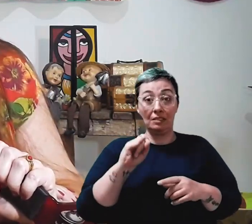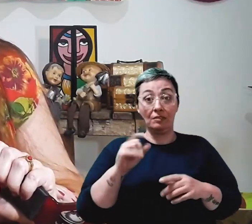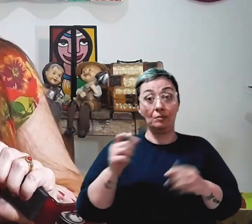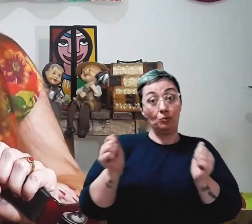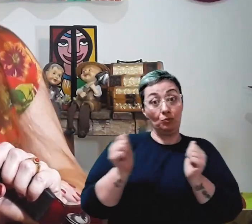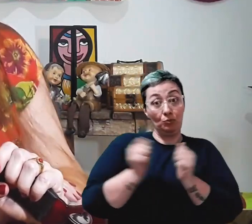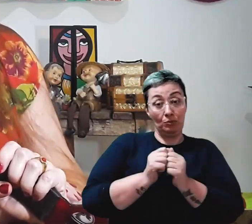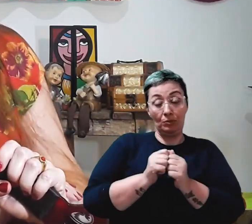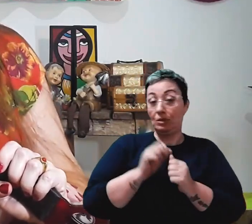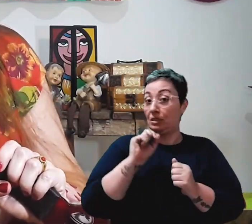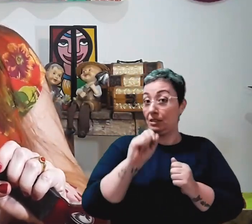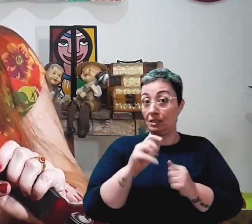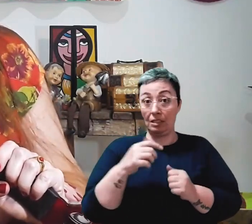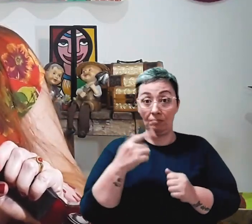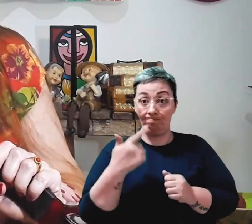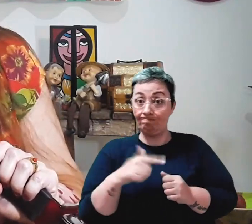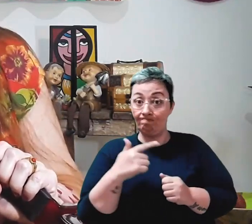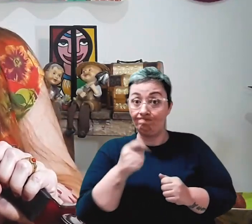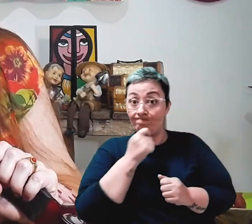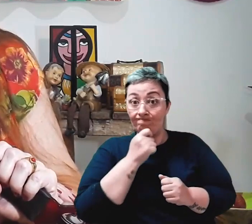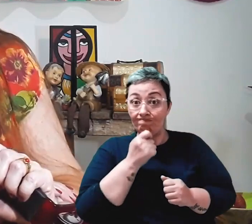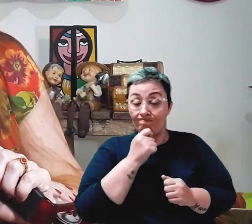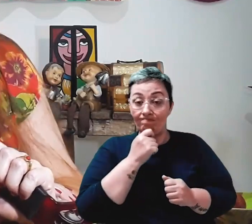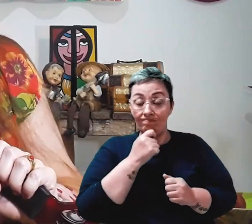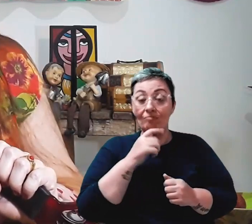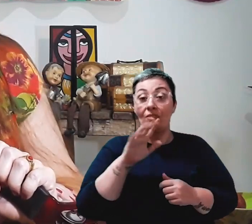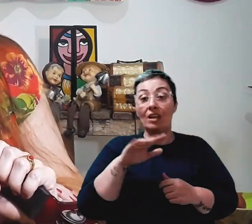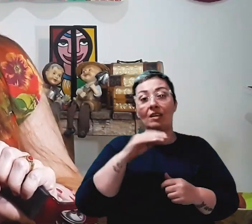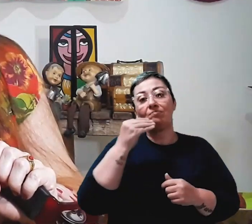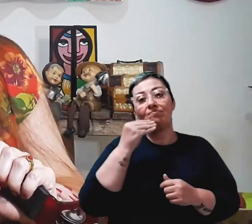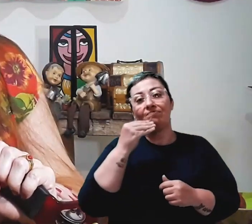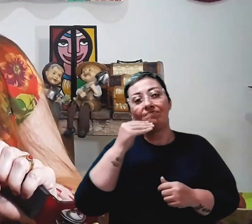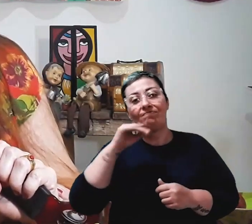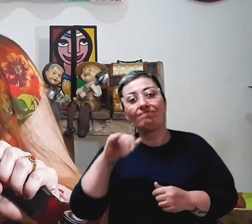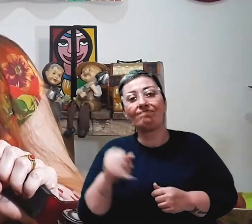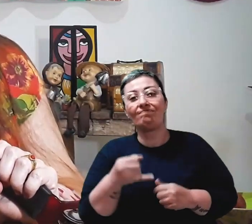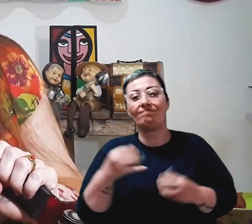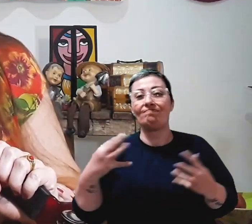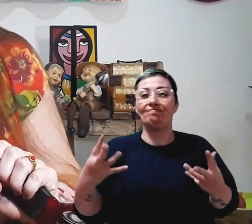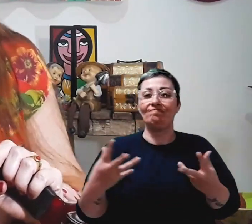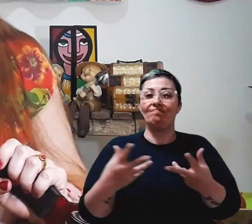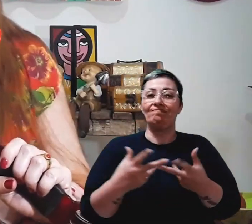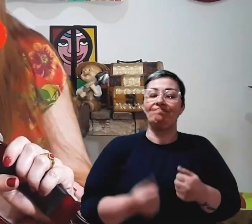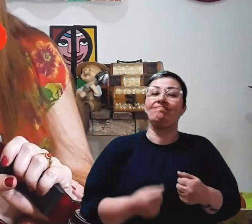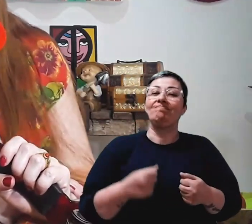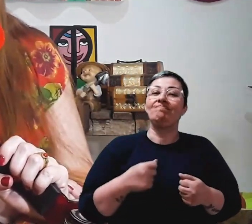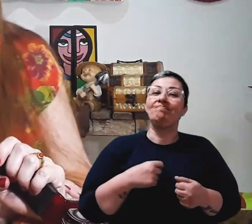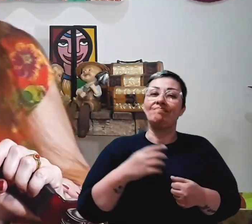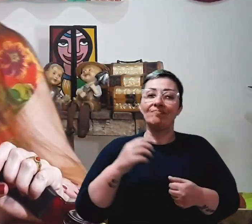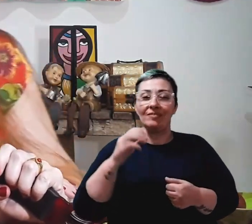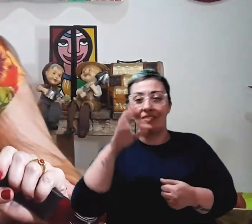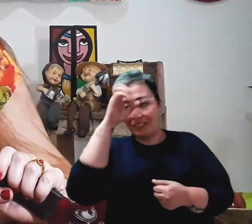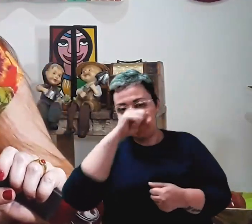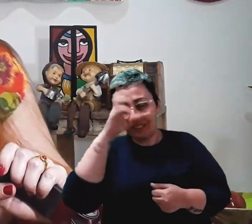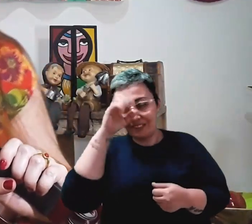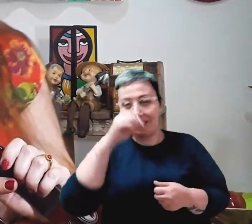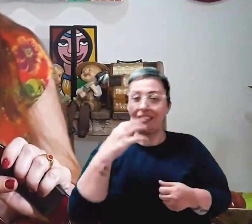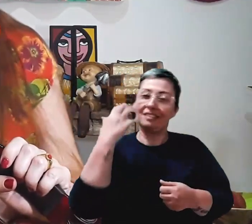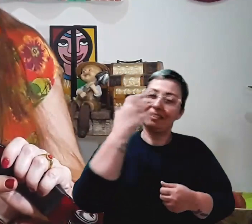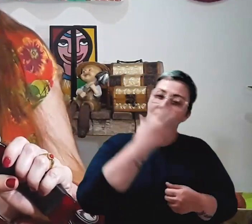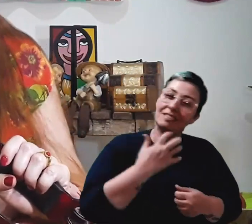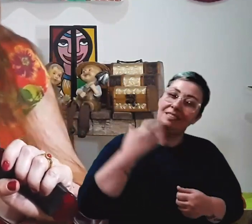acompanhem. Quem não conhece, é uma oportunidade maravilhosa para conhecê-la e cantar, e cantar,